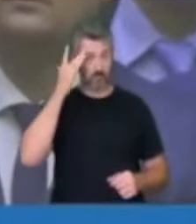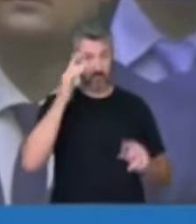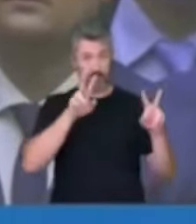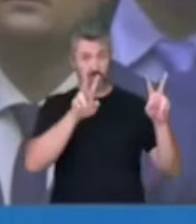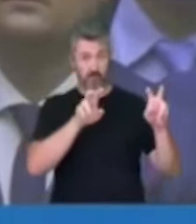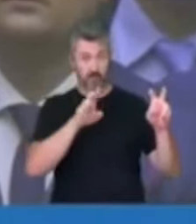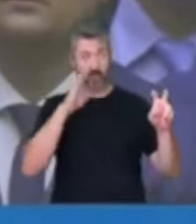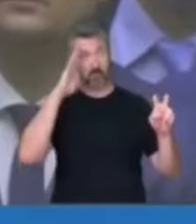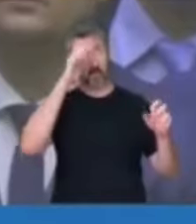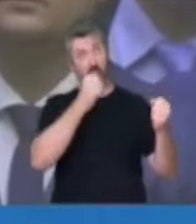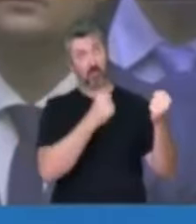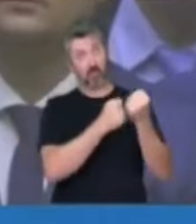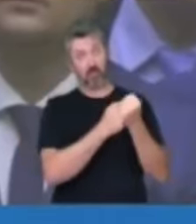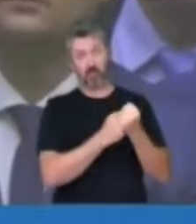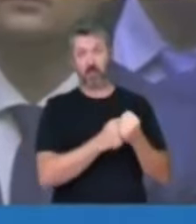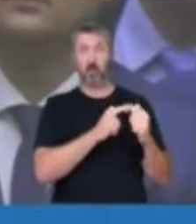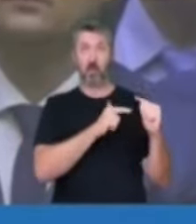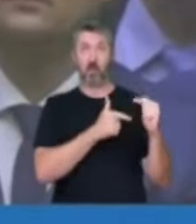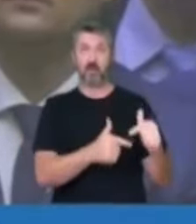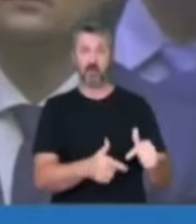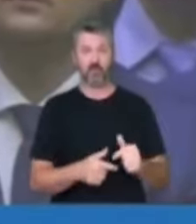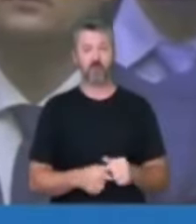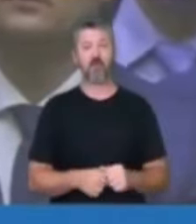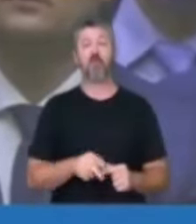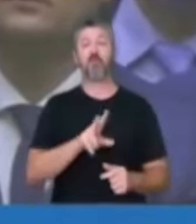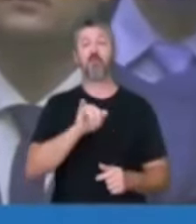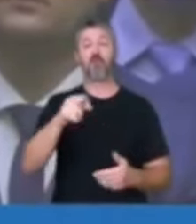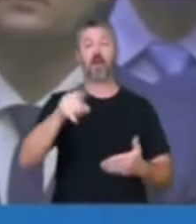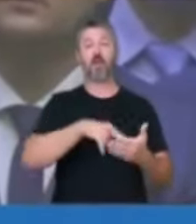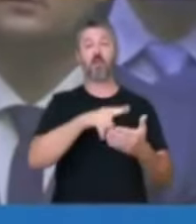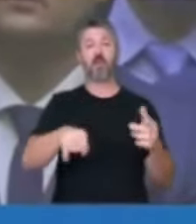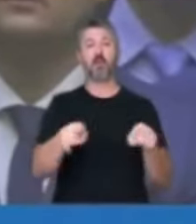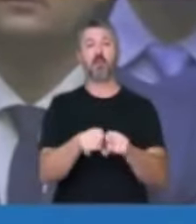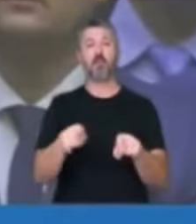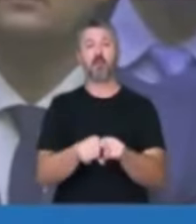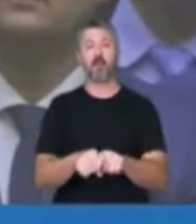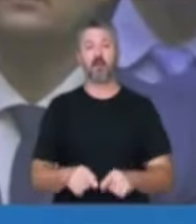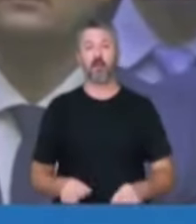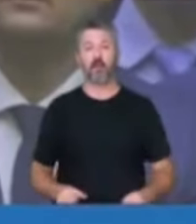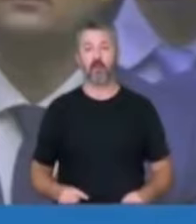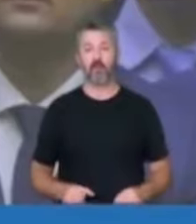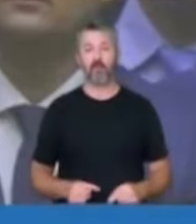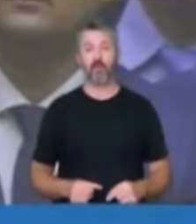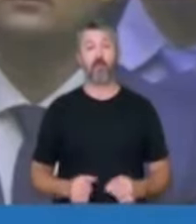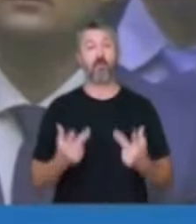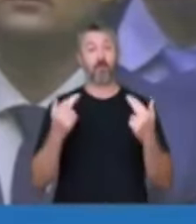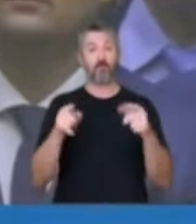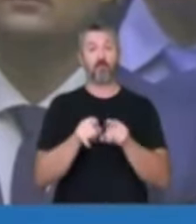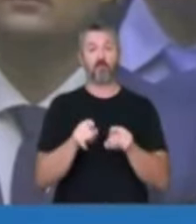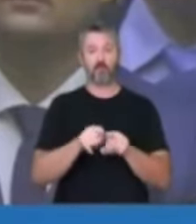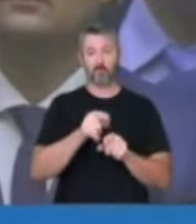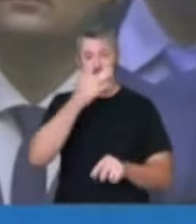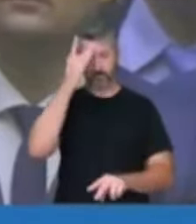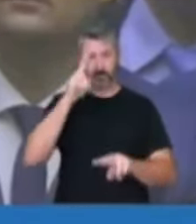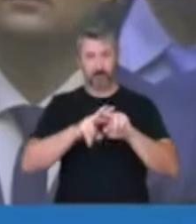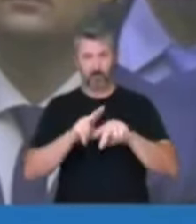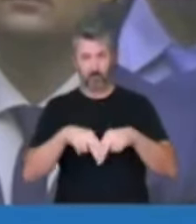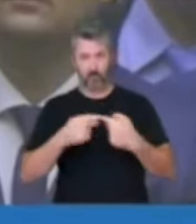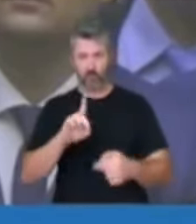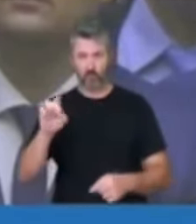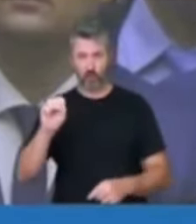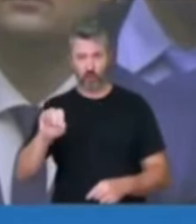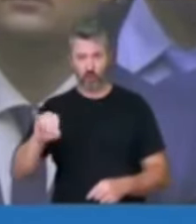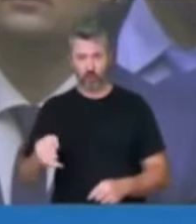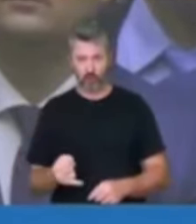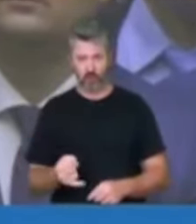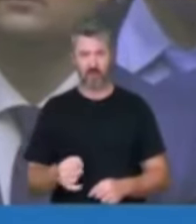bolsonaristas conservadoras devem também ser anulados assim como o pessoal que tá na cadeia por conta de 8 de janeiro